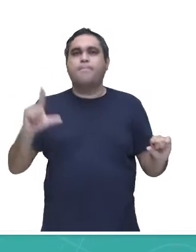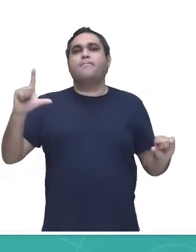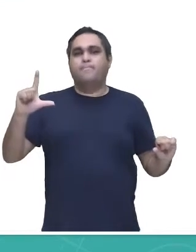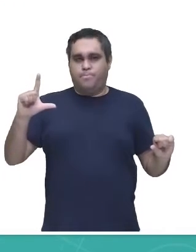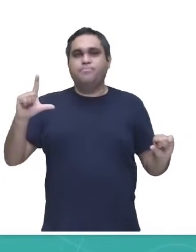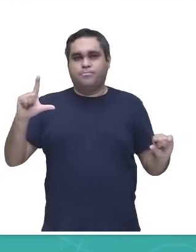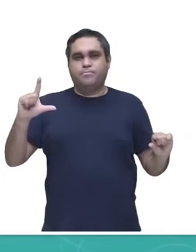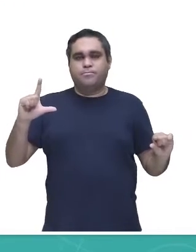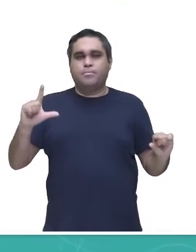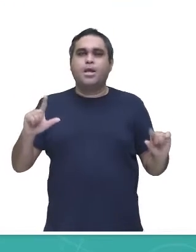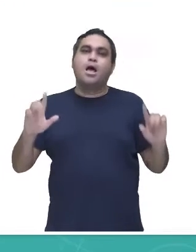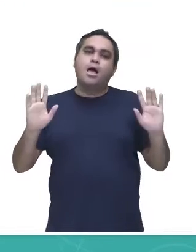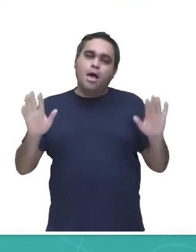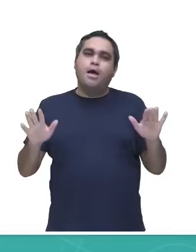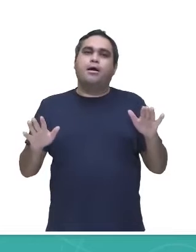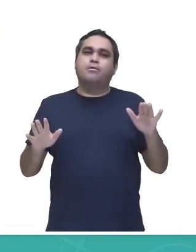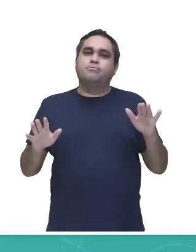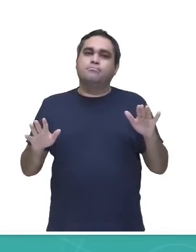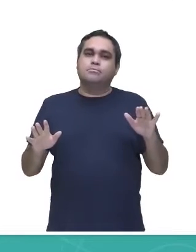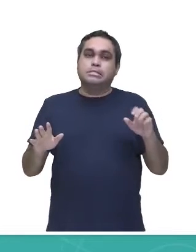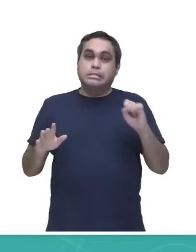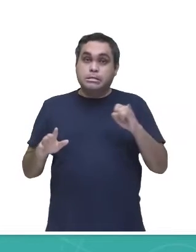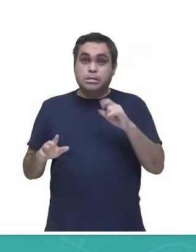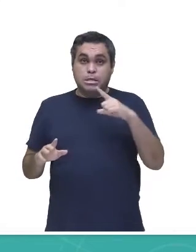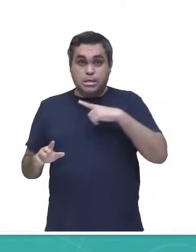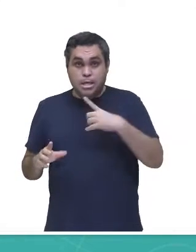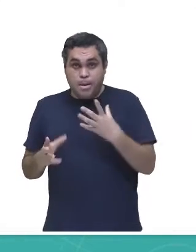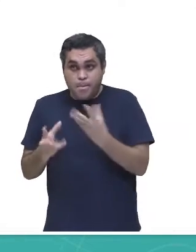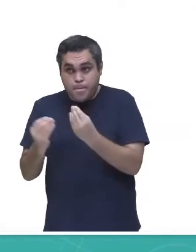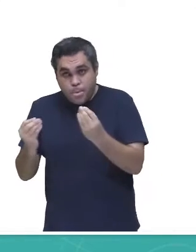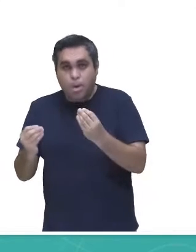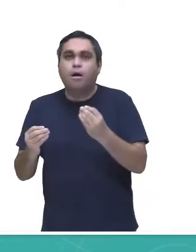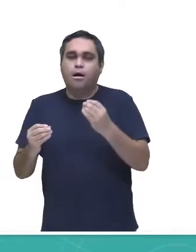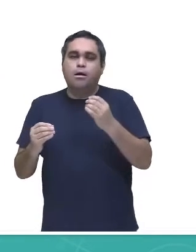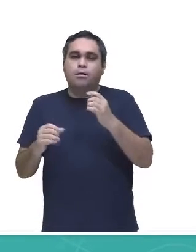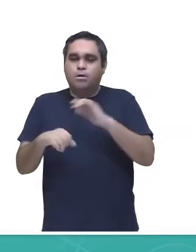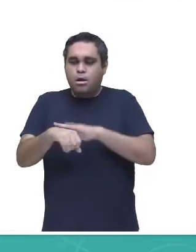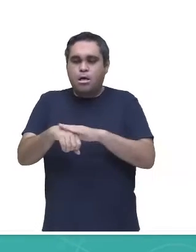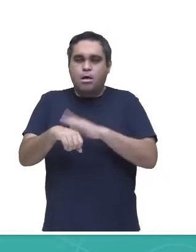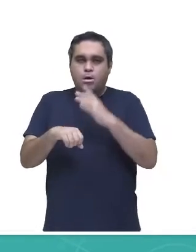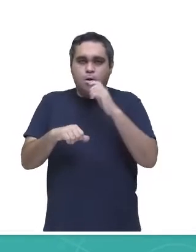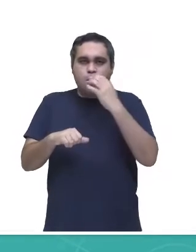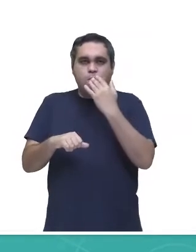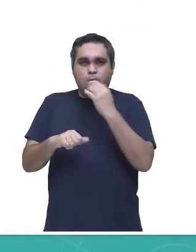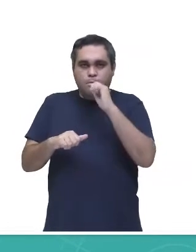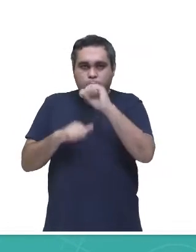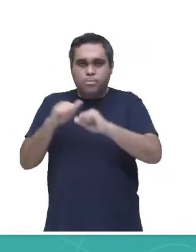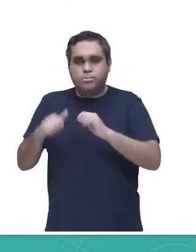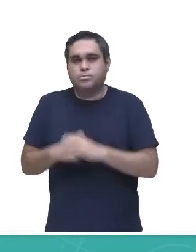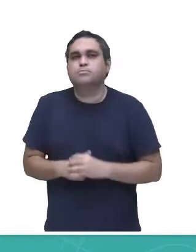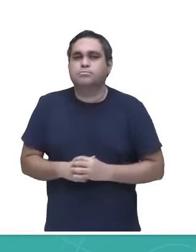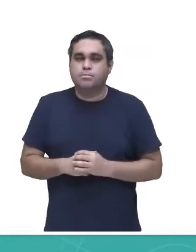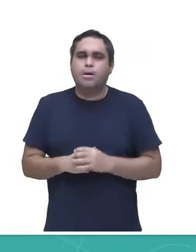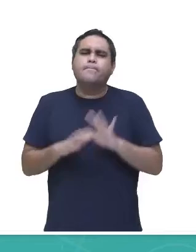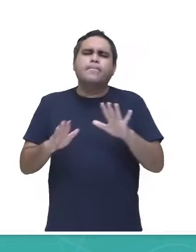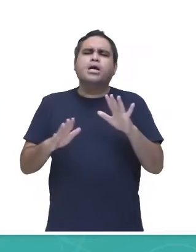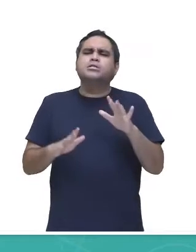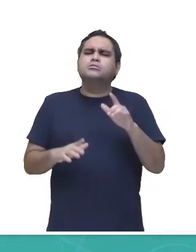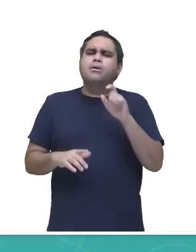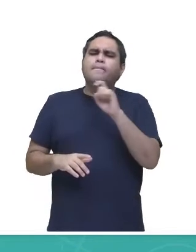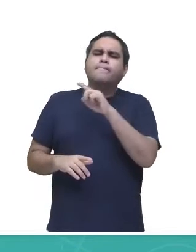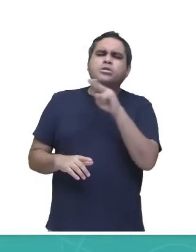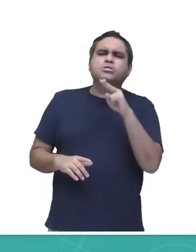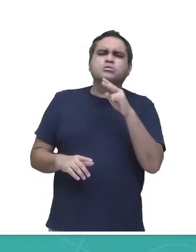justamente a quantidade de melanina que é produzida. E aí vocês podem me perguntar, e aquelas pessoas que são albinas? Né? Aquelas